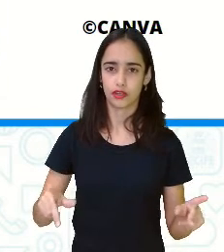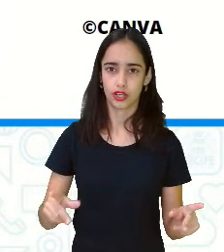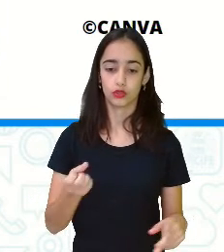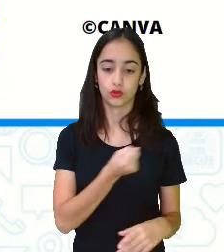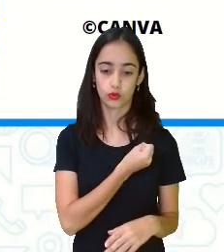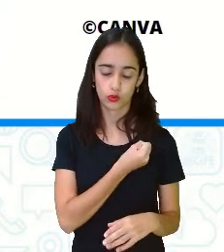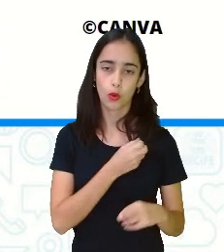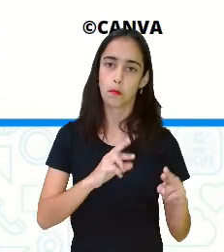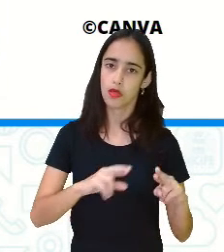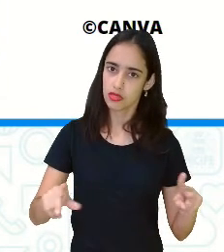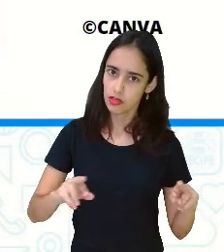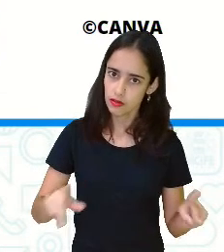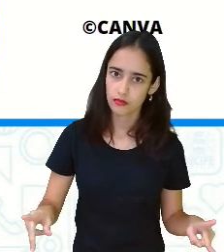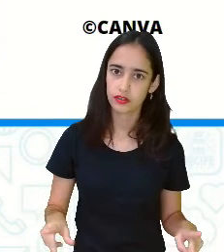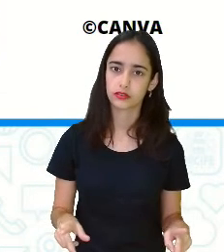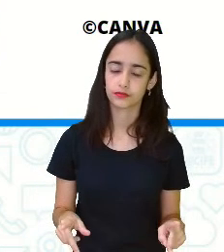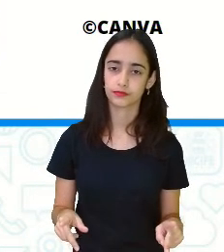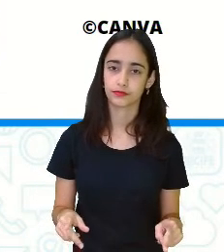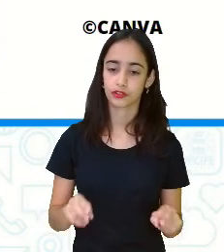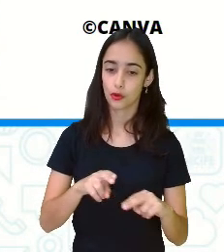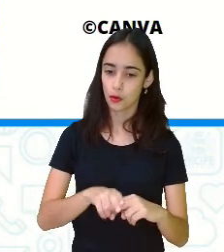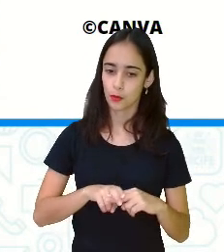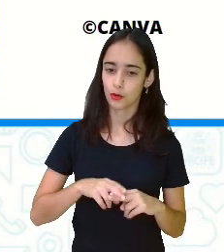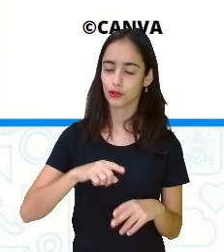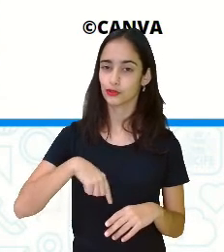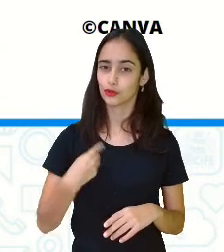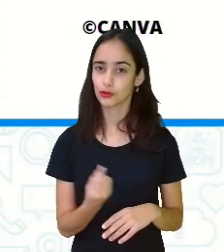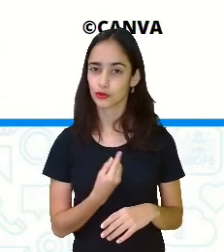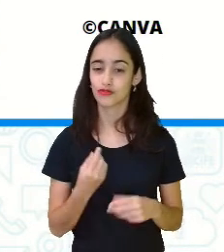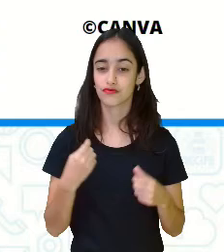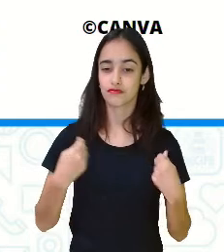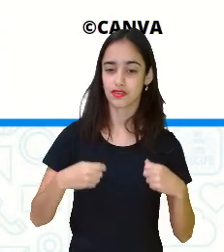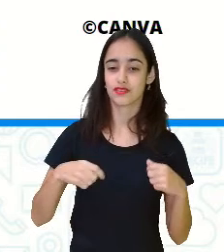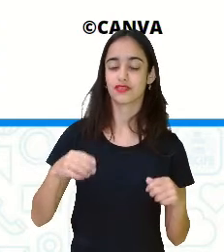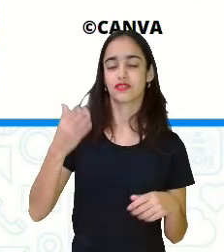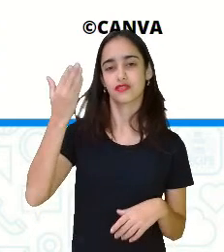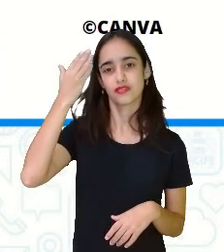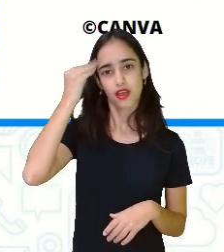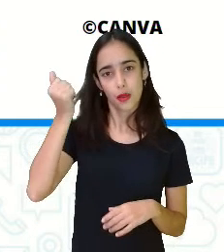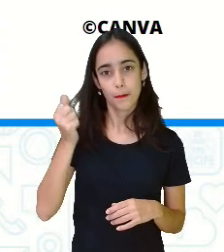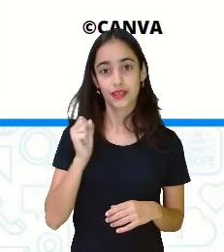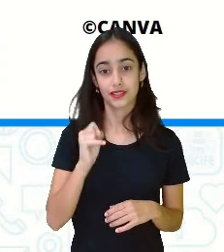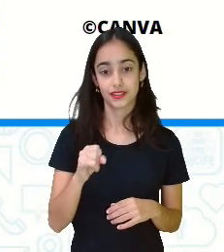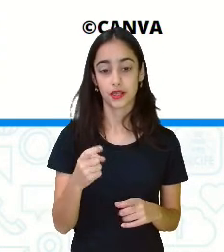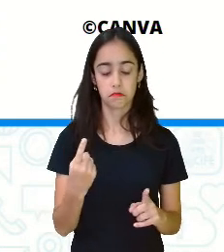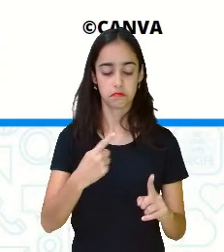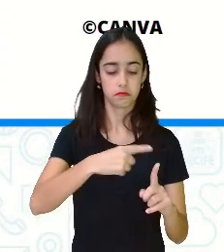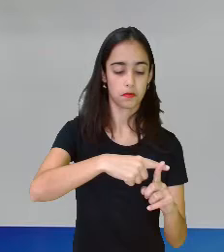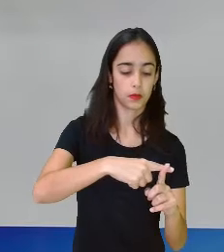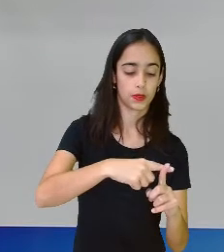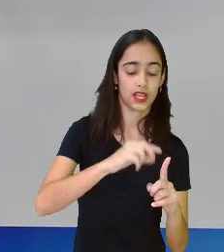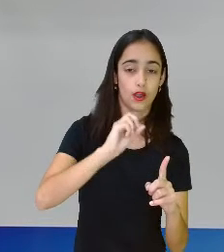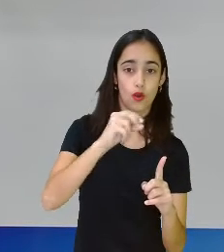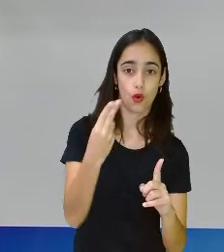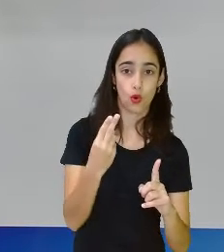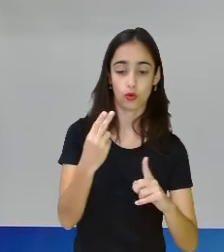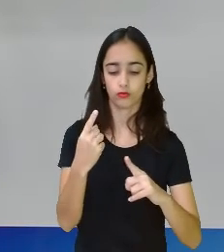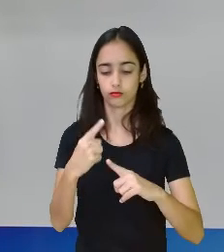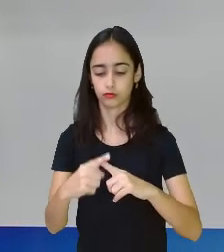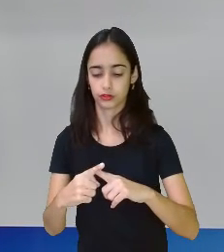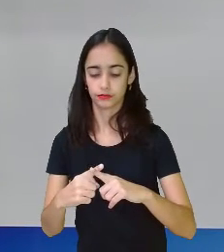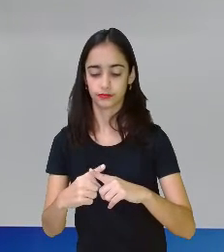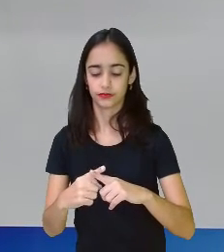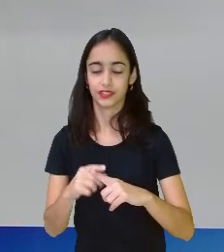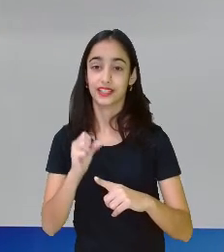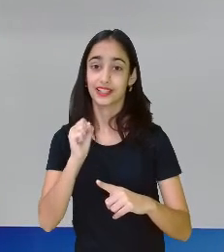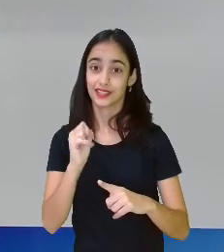isso que a gente fica entre a adição e a multiplicação. Se as minhas parcelas são iguais, eu resolvo a partir de uma multiplicação.